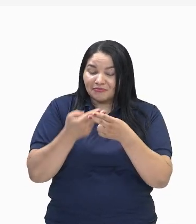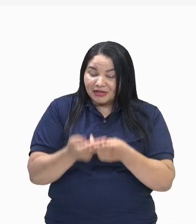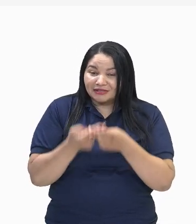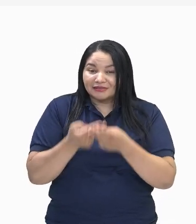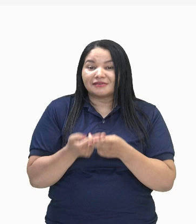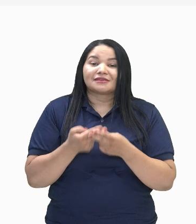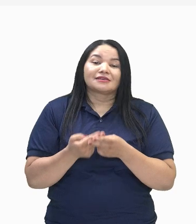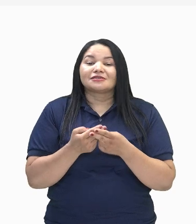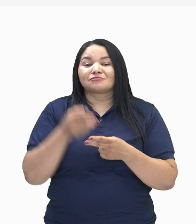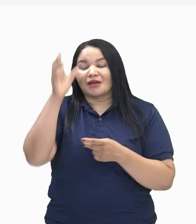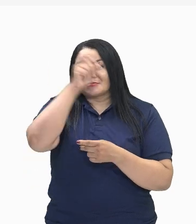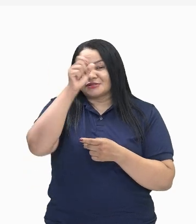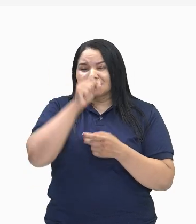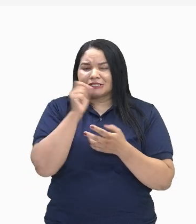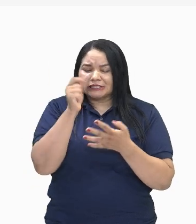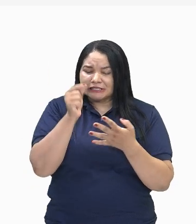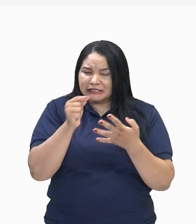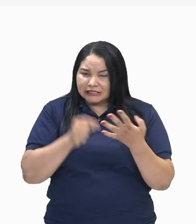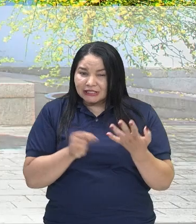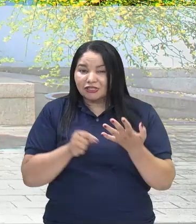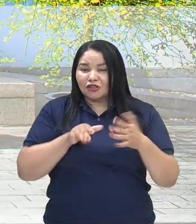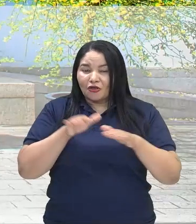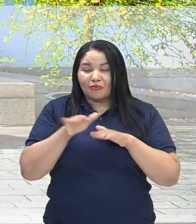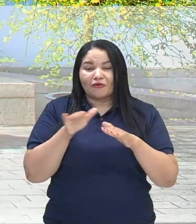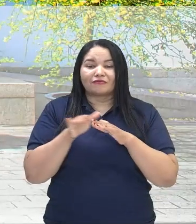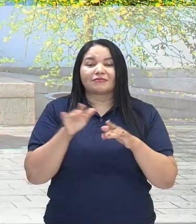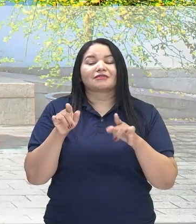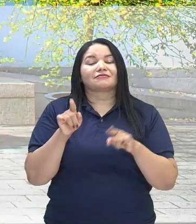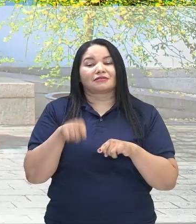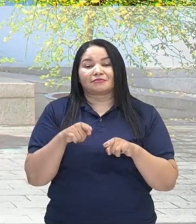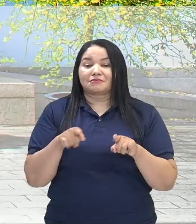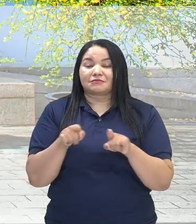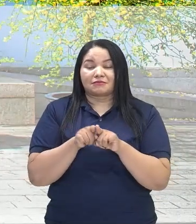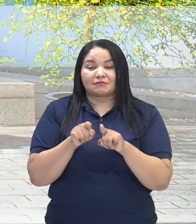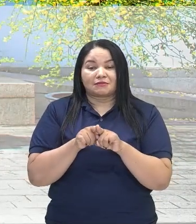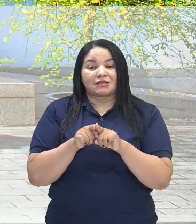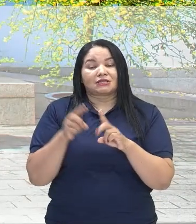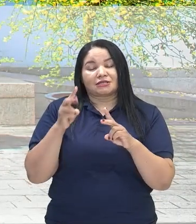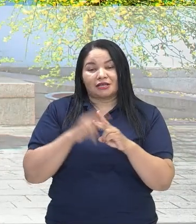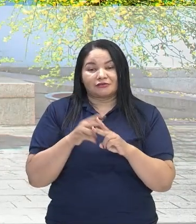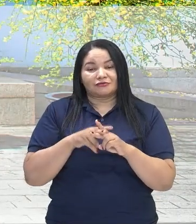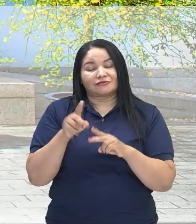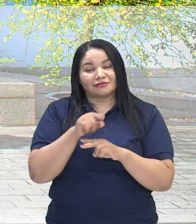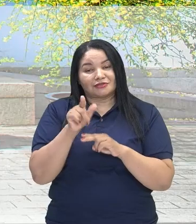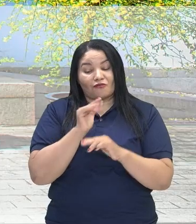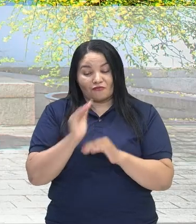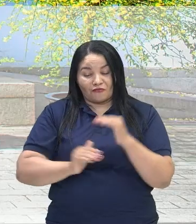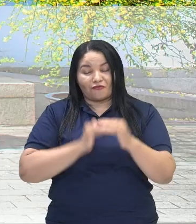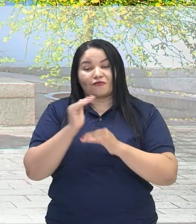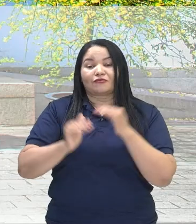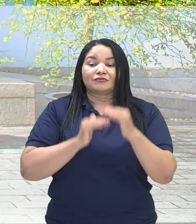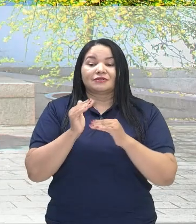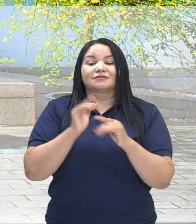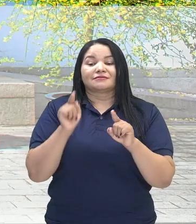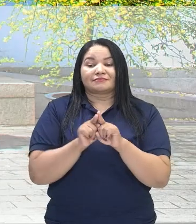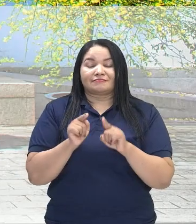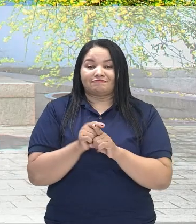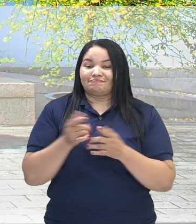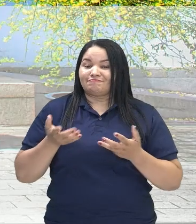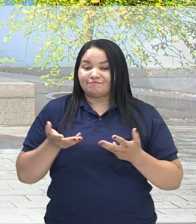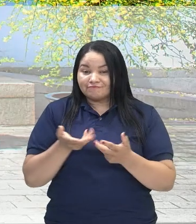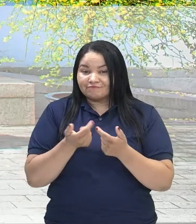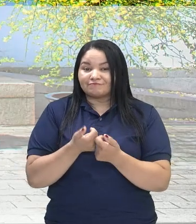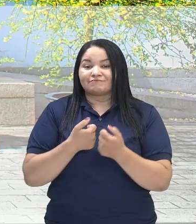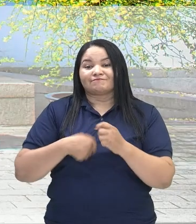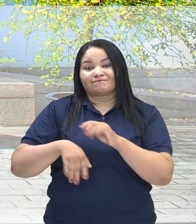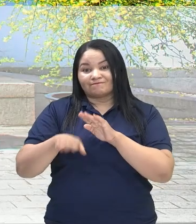aprender cada um desses golpes e cada um desses movimentos para você evoluir aí na prática, né, do